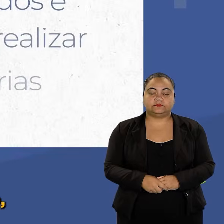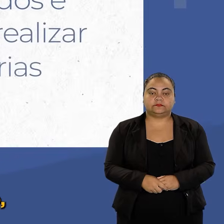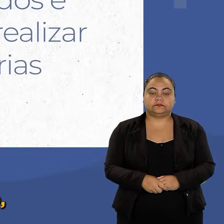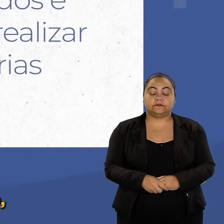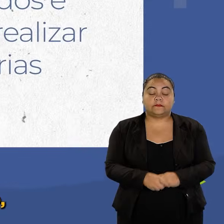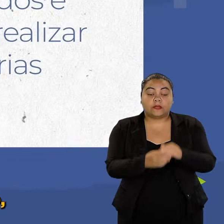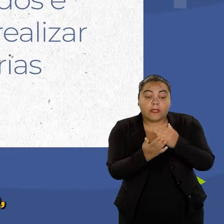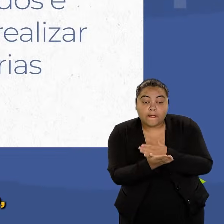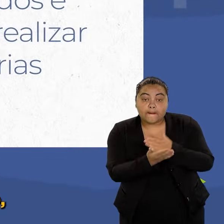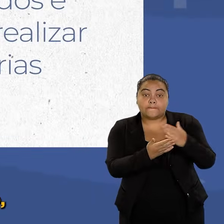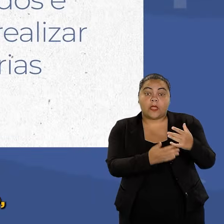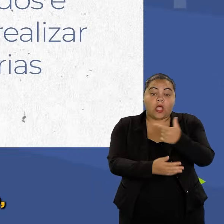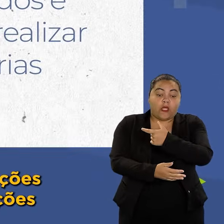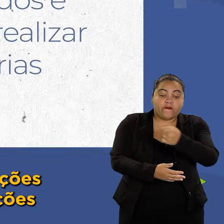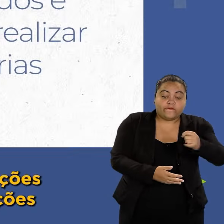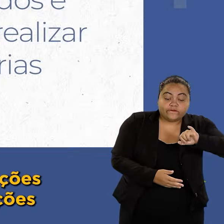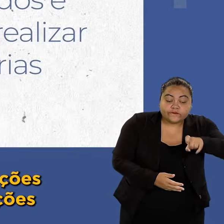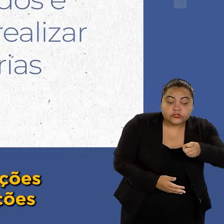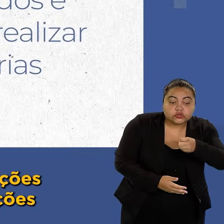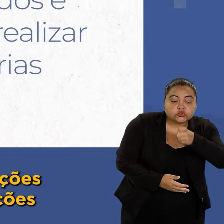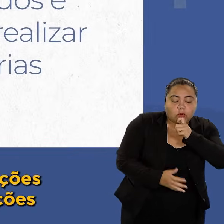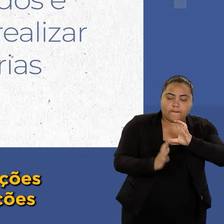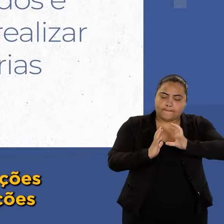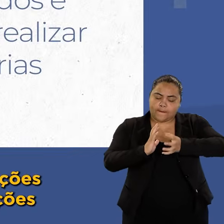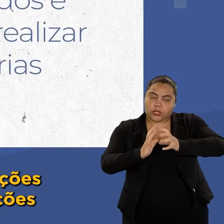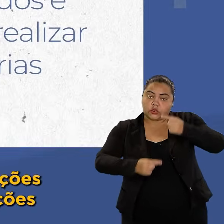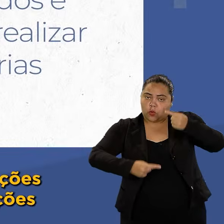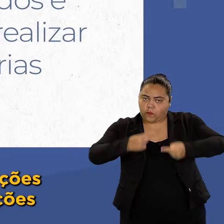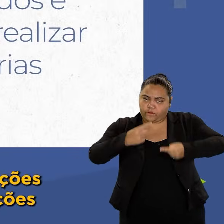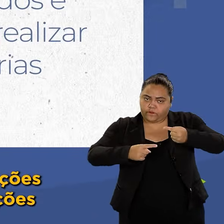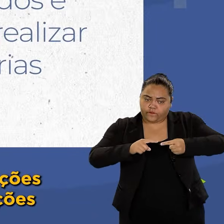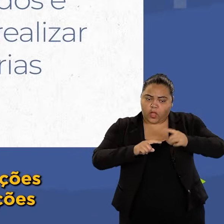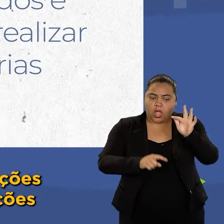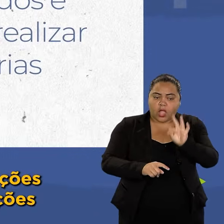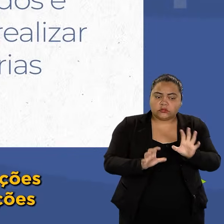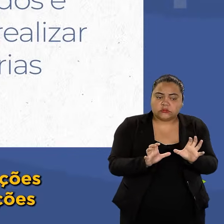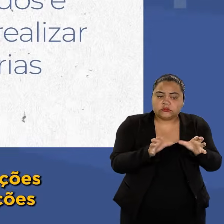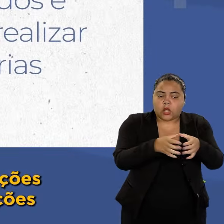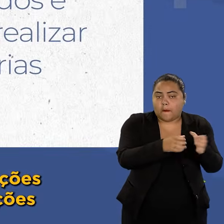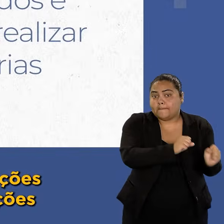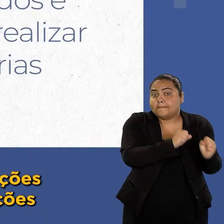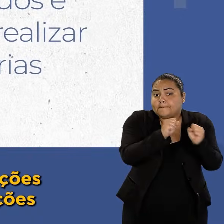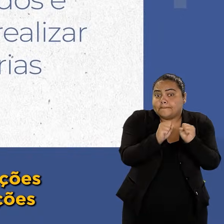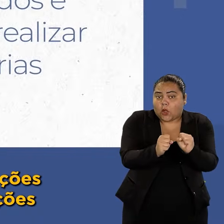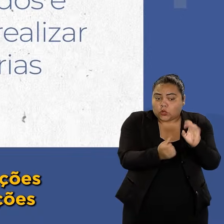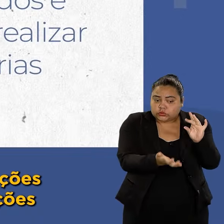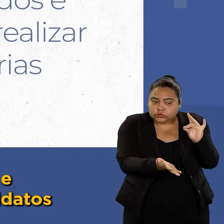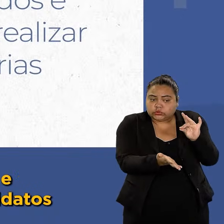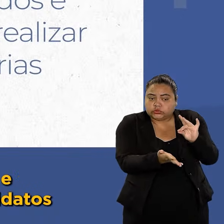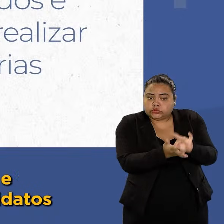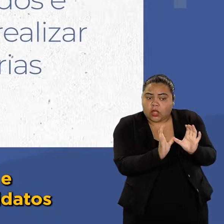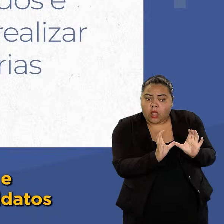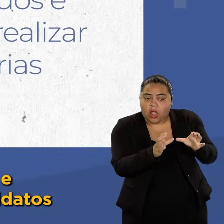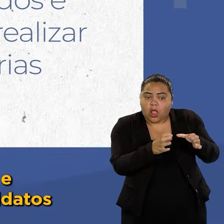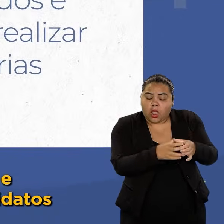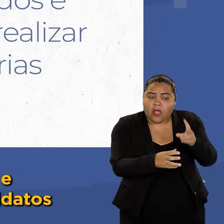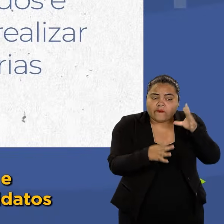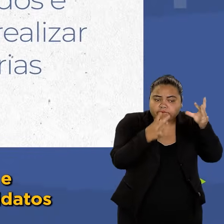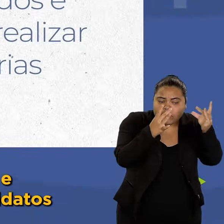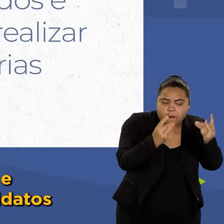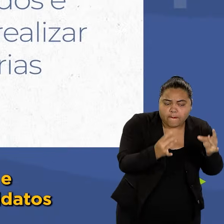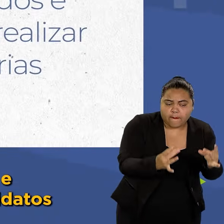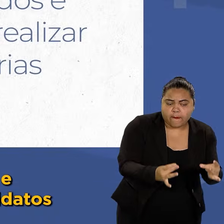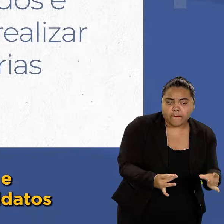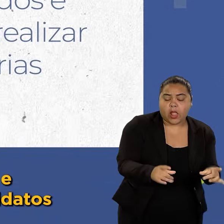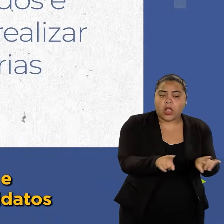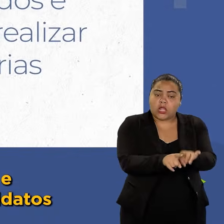A partir de 20 de julho, partidos políticos e federações já podem realizar convenções para definir coligações